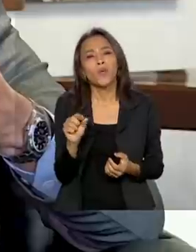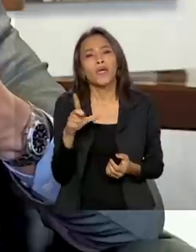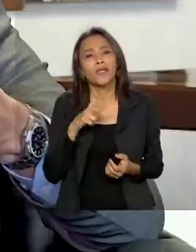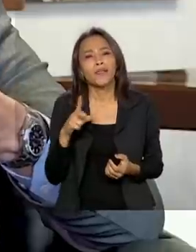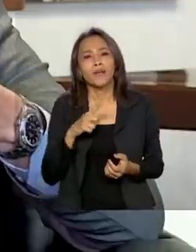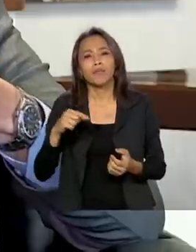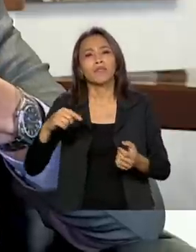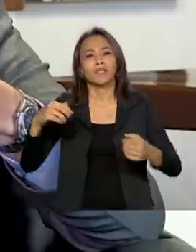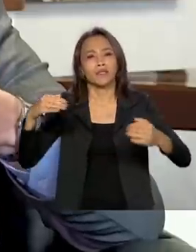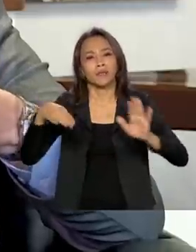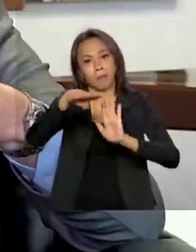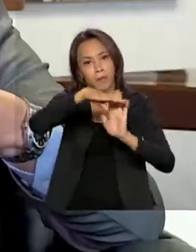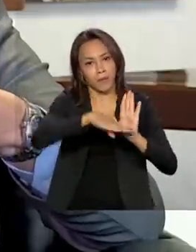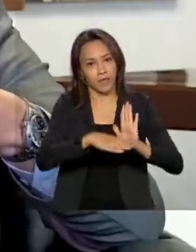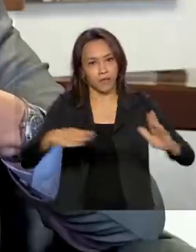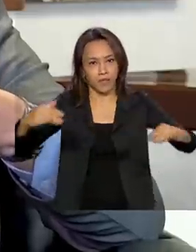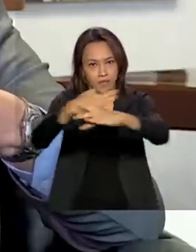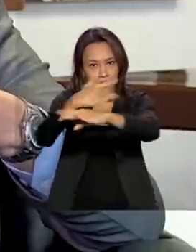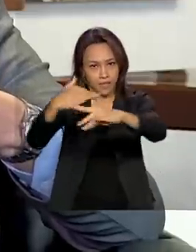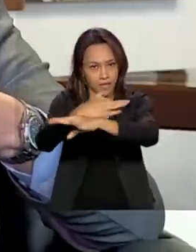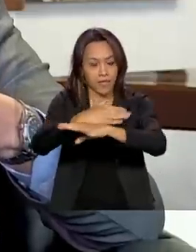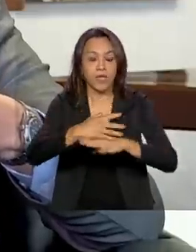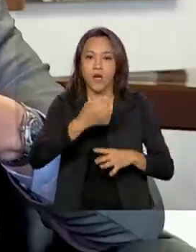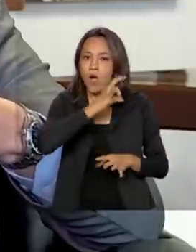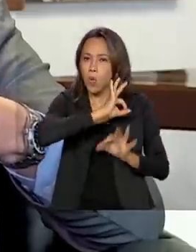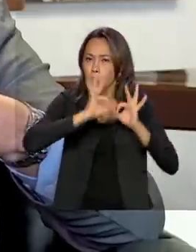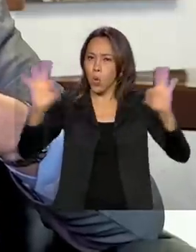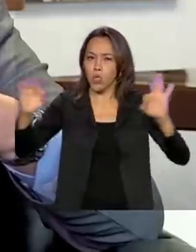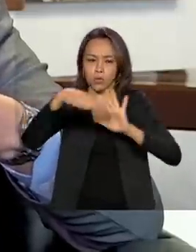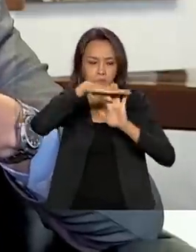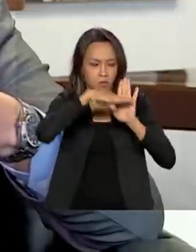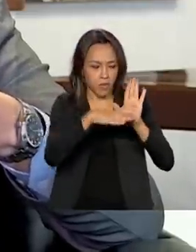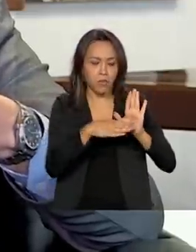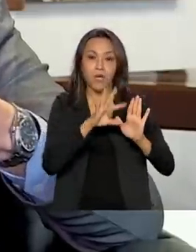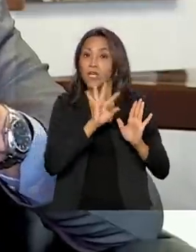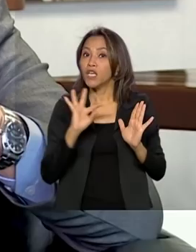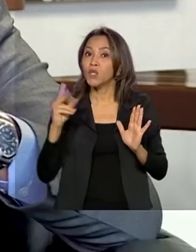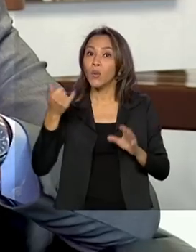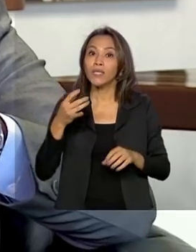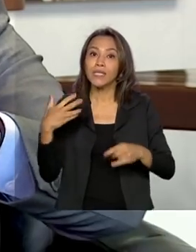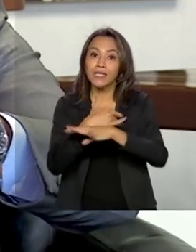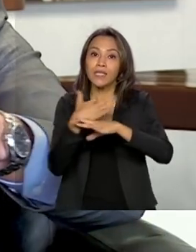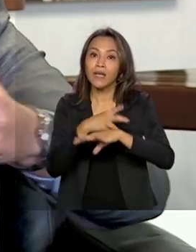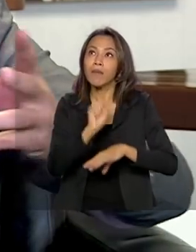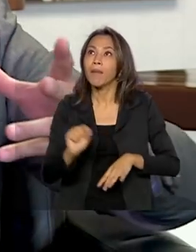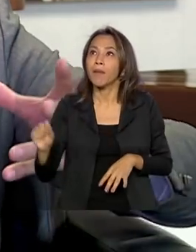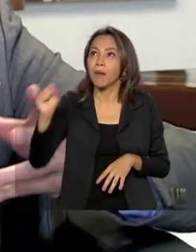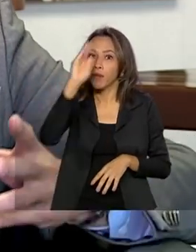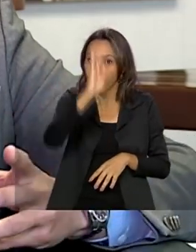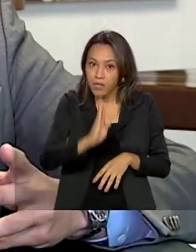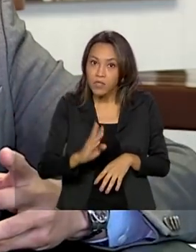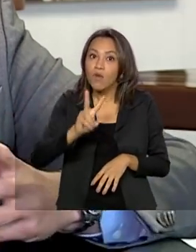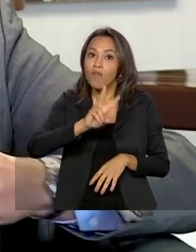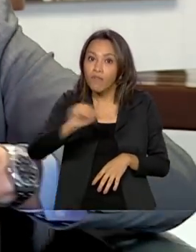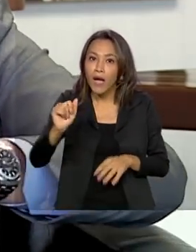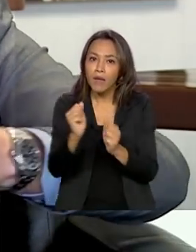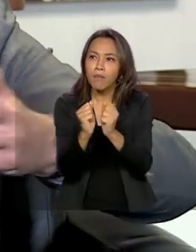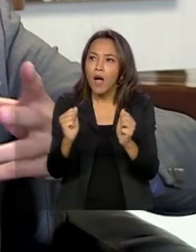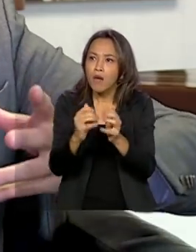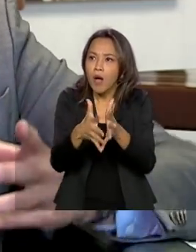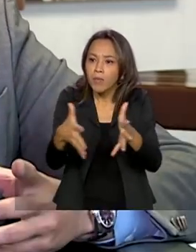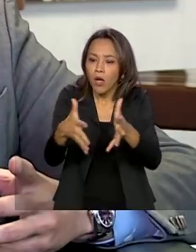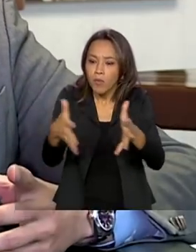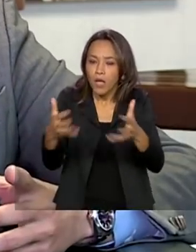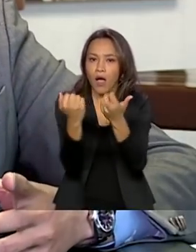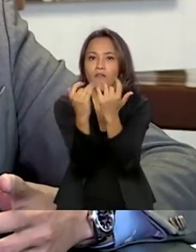Áreas Verdes Urbanas? Um belo programa que em todas as cidades brasileiras vai expandir a quantidade de área verde, o volume